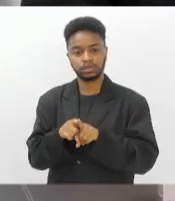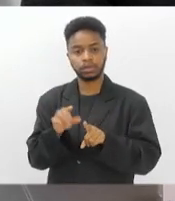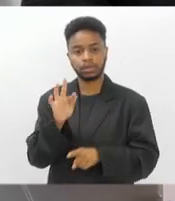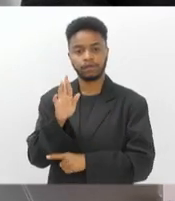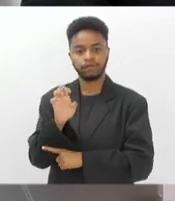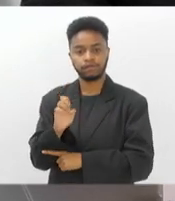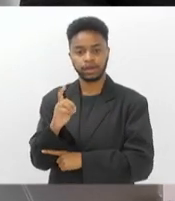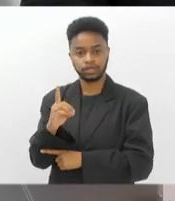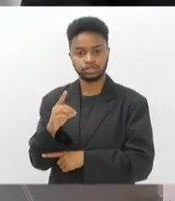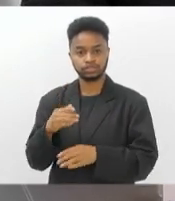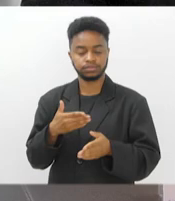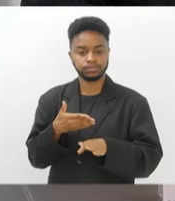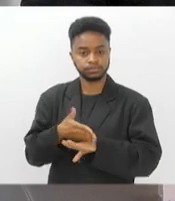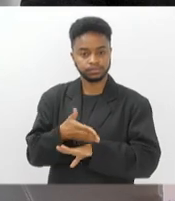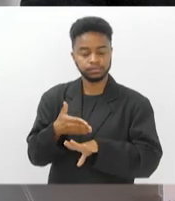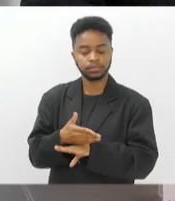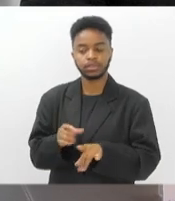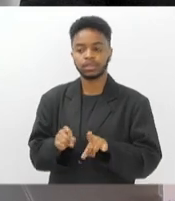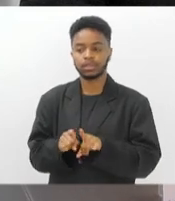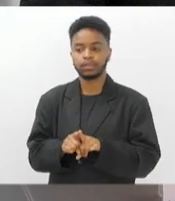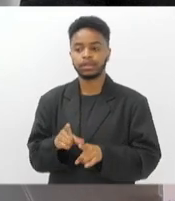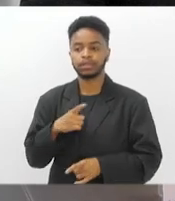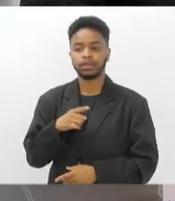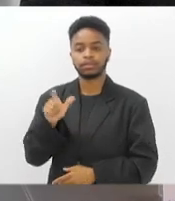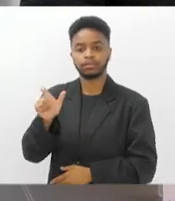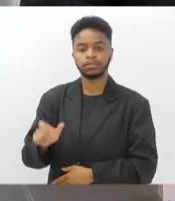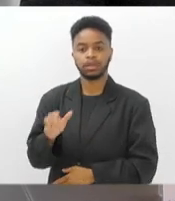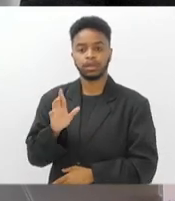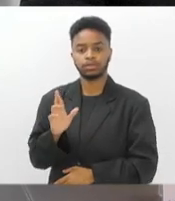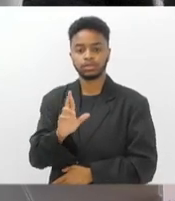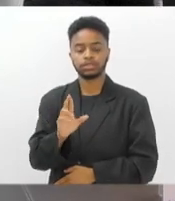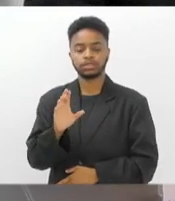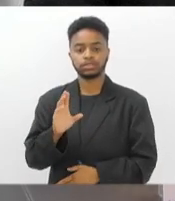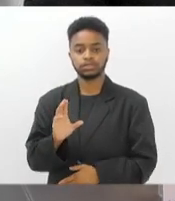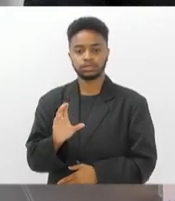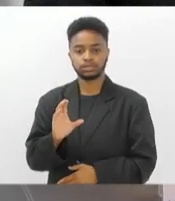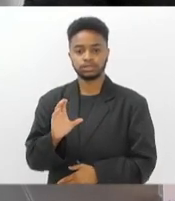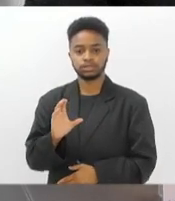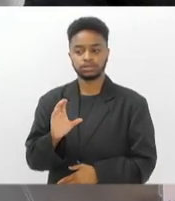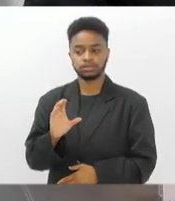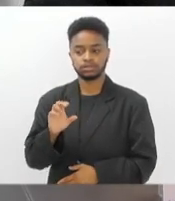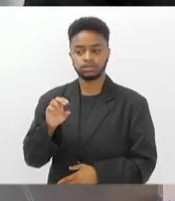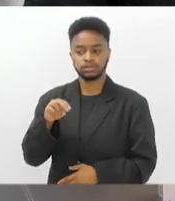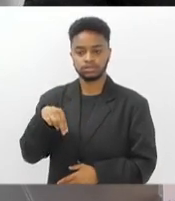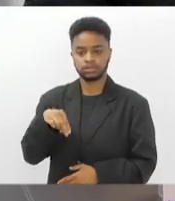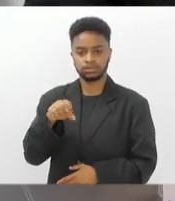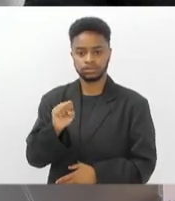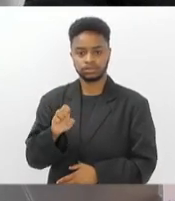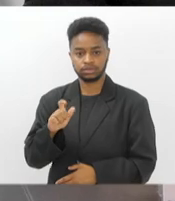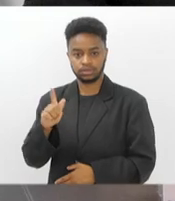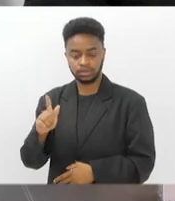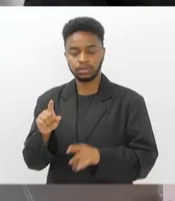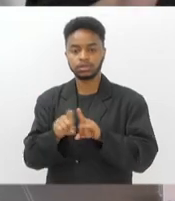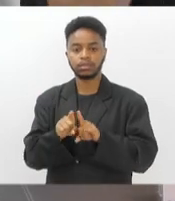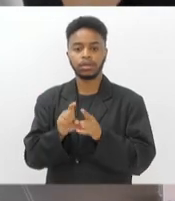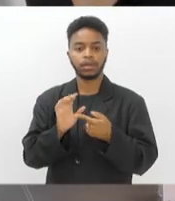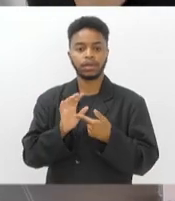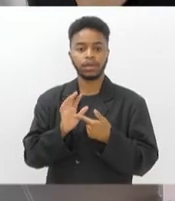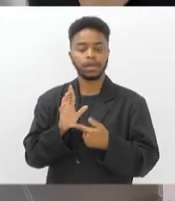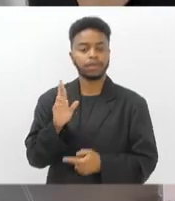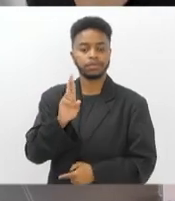a nossa representante da da cneg que eles estão aqui também representando todos os